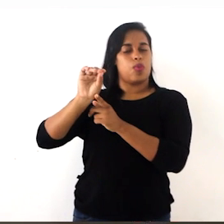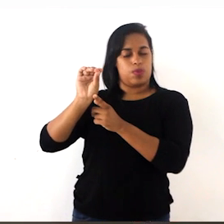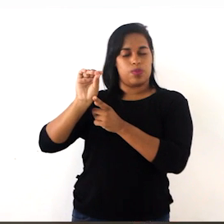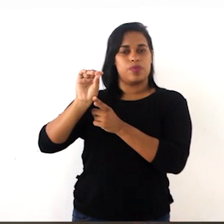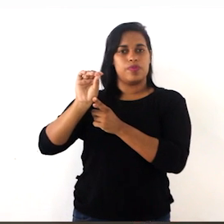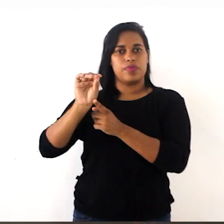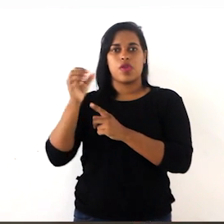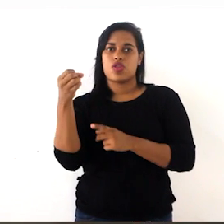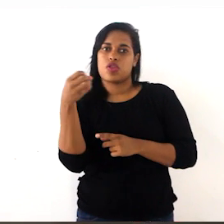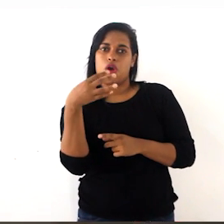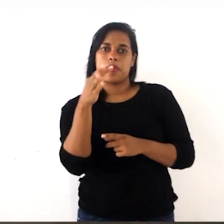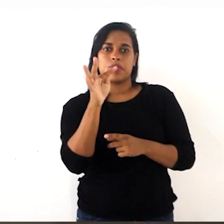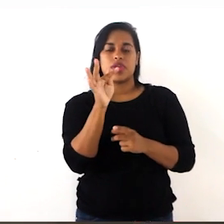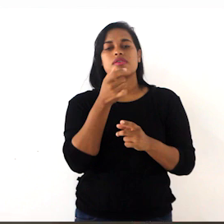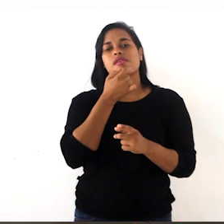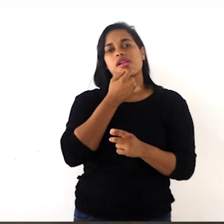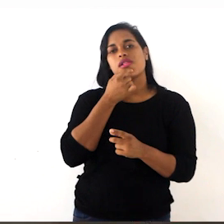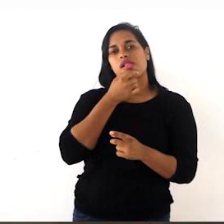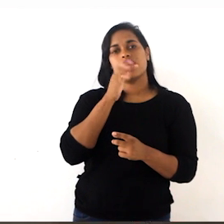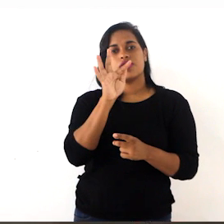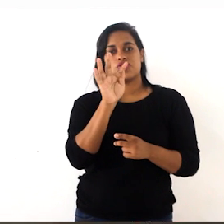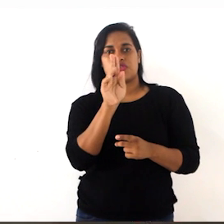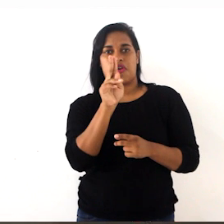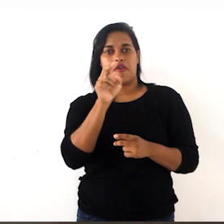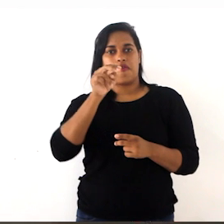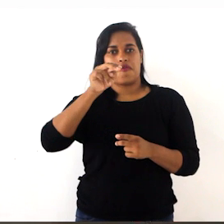nome function.